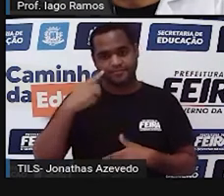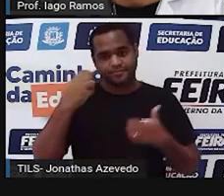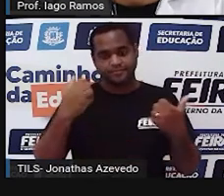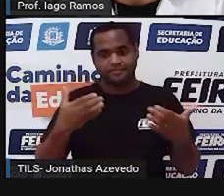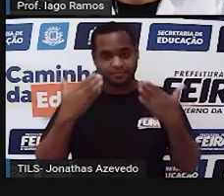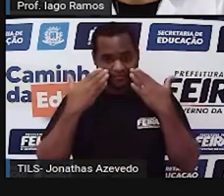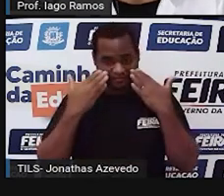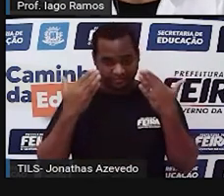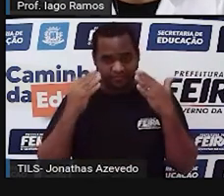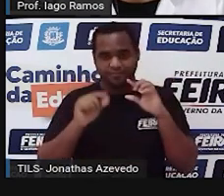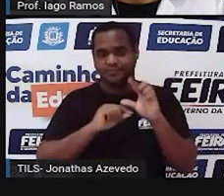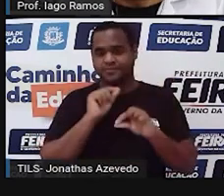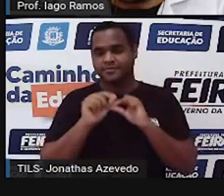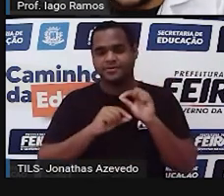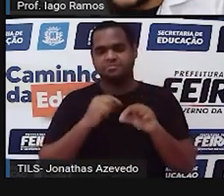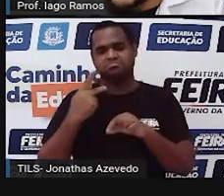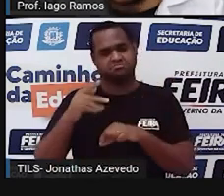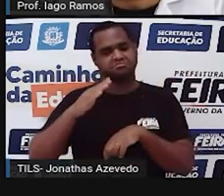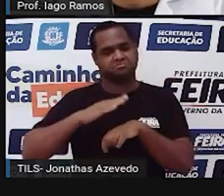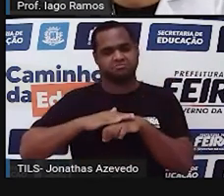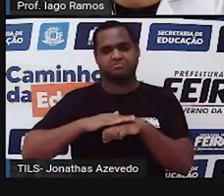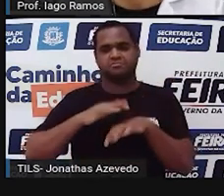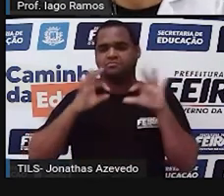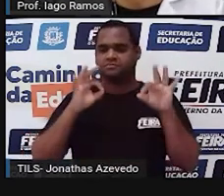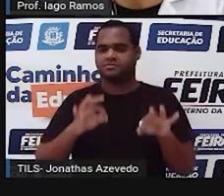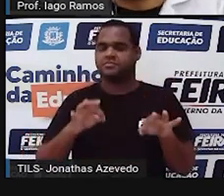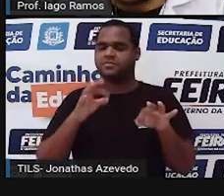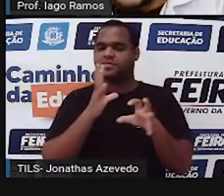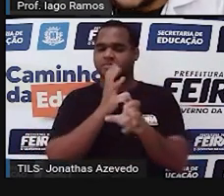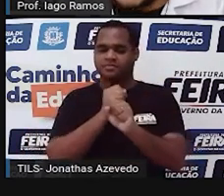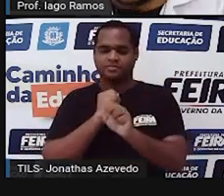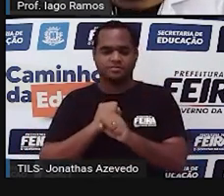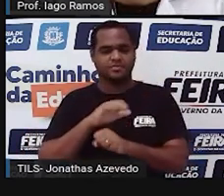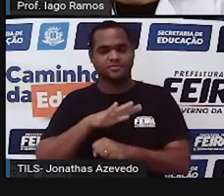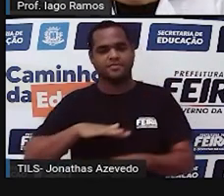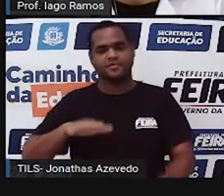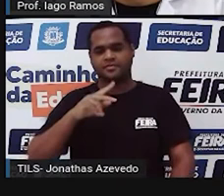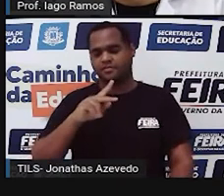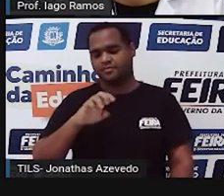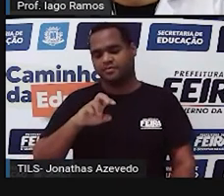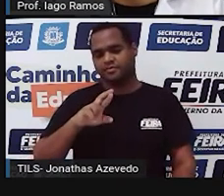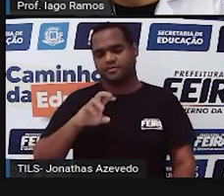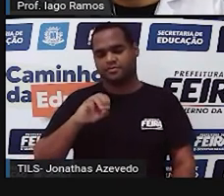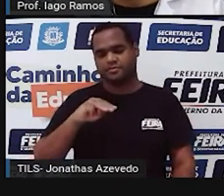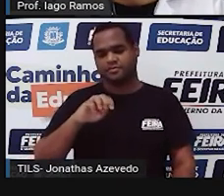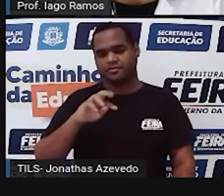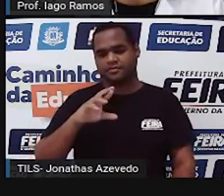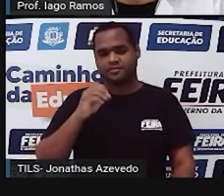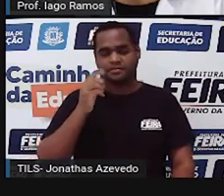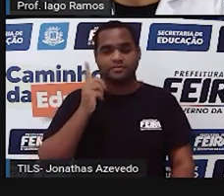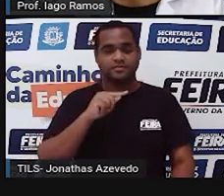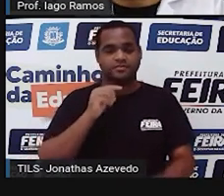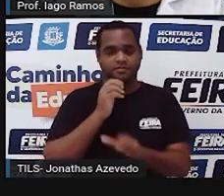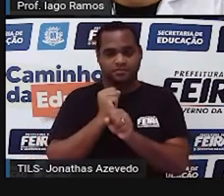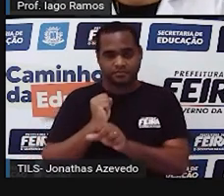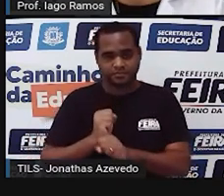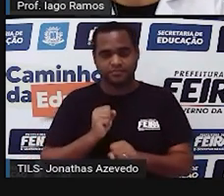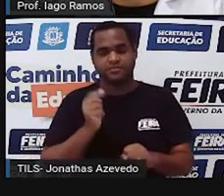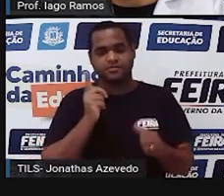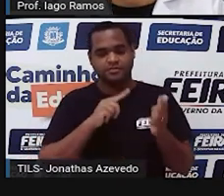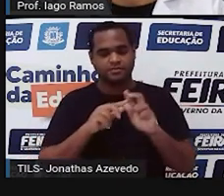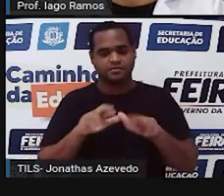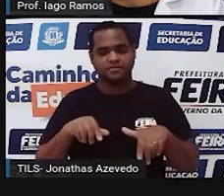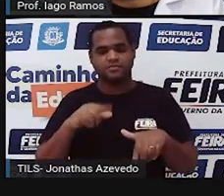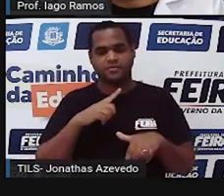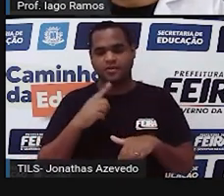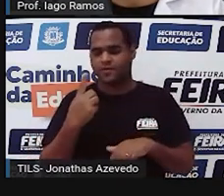veja né que realmente calcular o perímetro é a gente medir o contorno